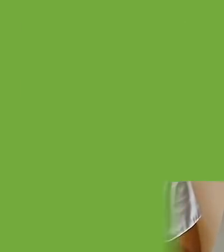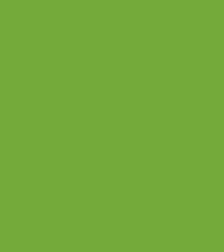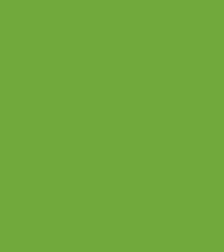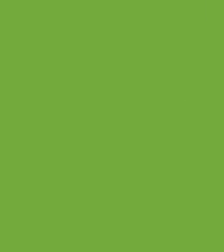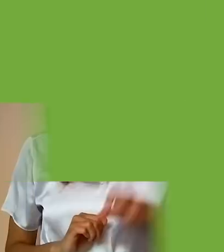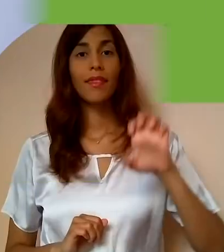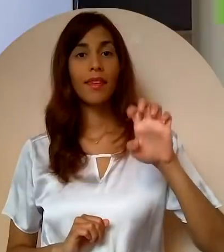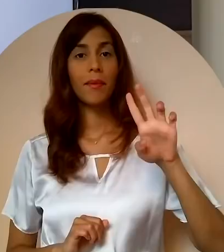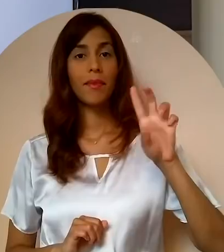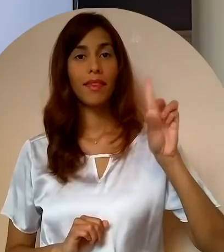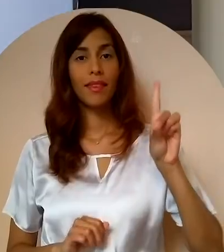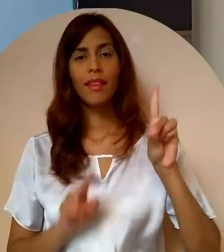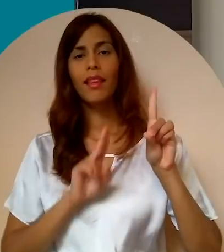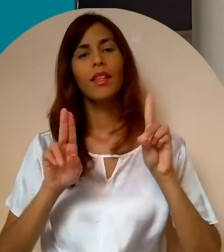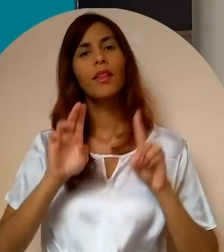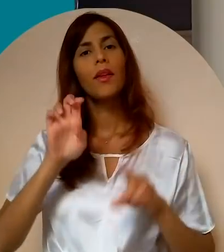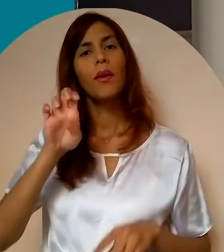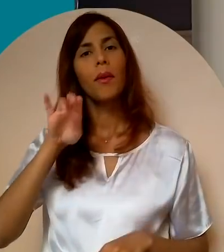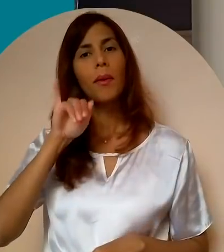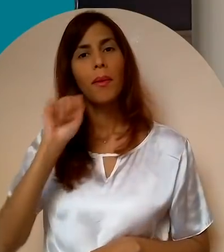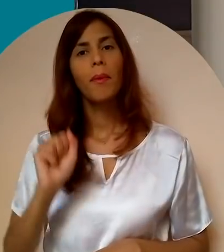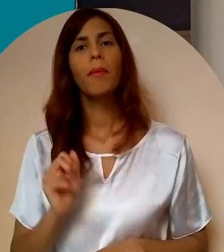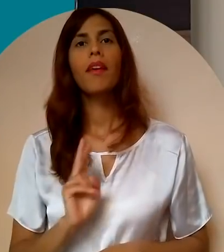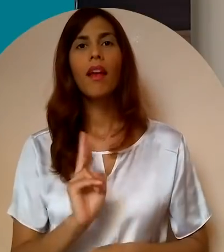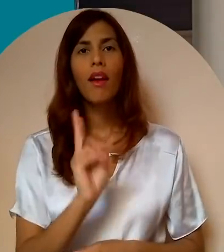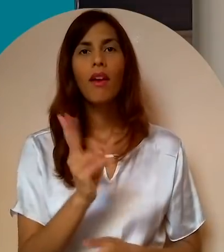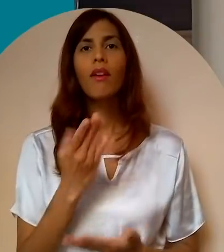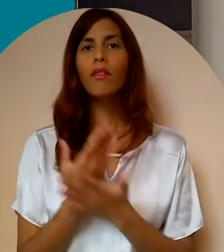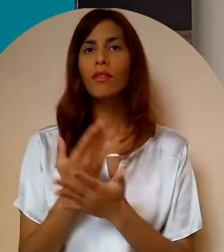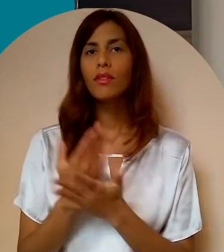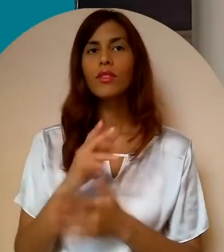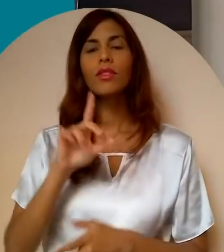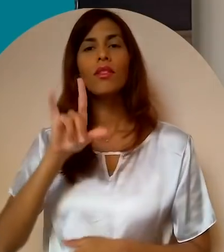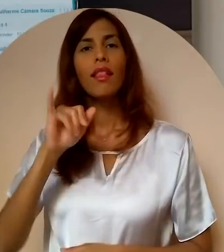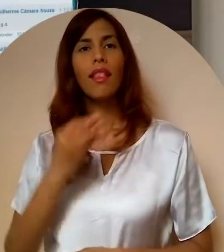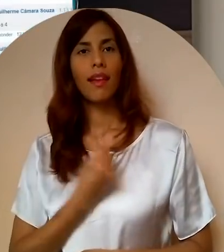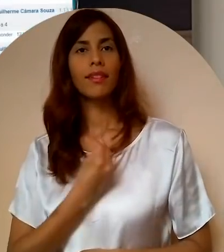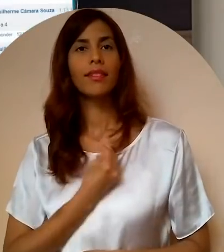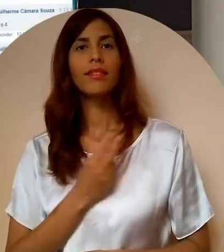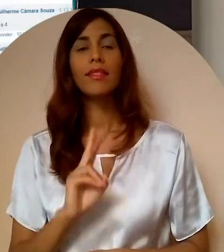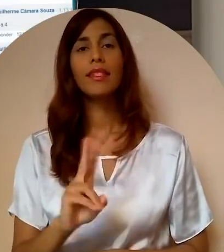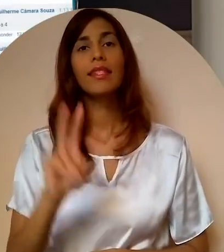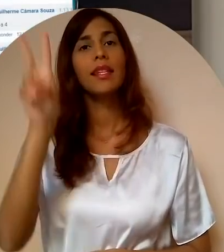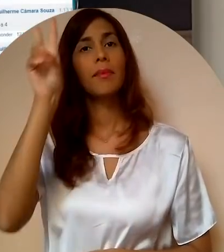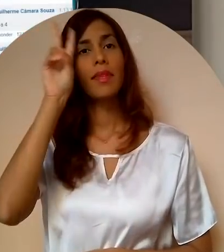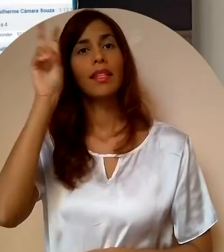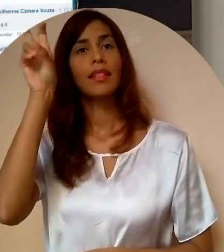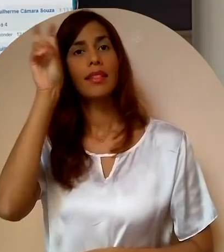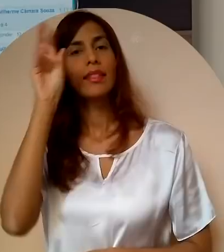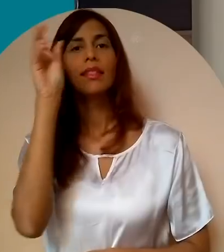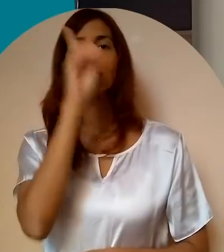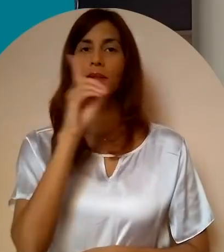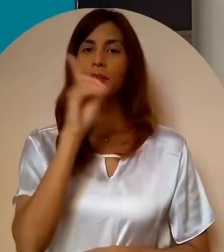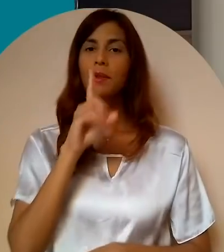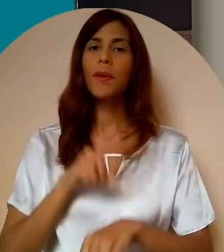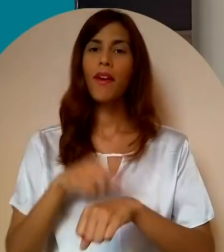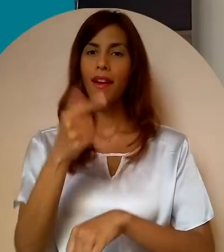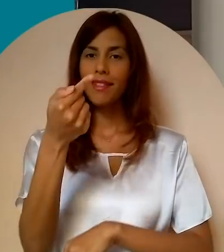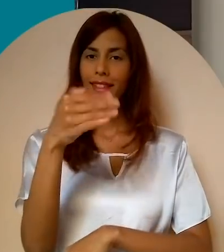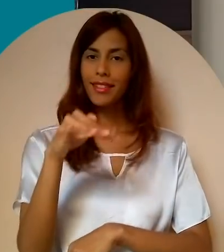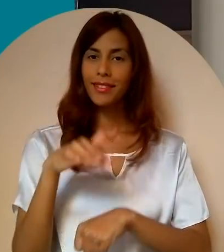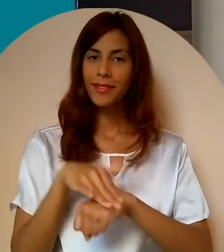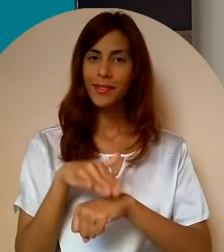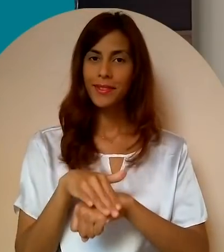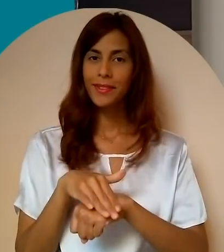biblestudy@batistadomeyer.org.br. A classe Bereia vem realizando seus estudos através de lives no Facebook. Os encontros acontecem às terças, quintas